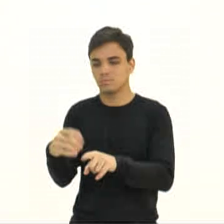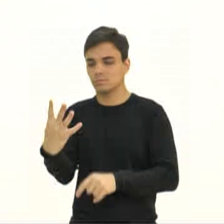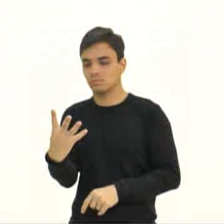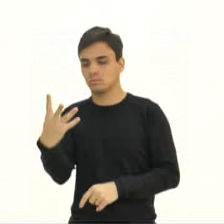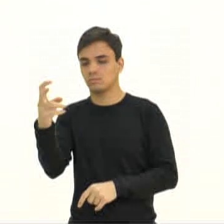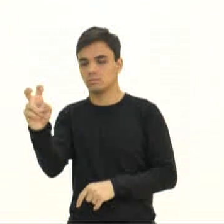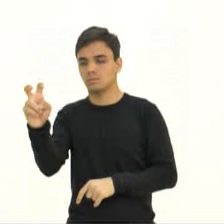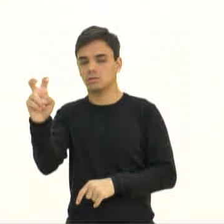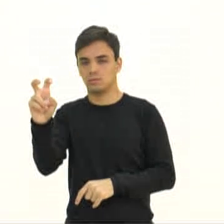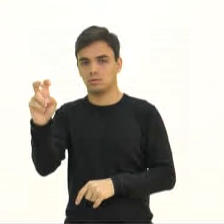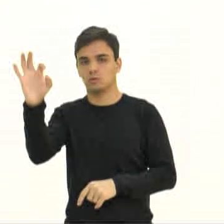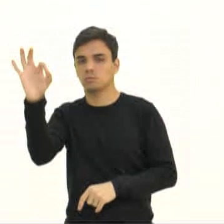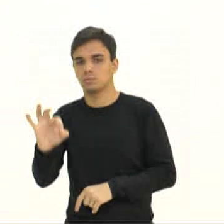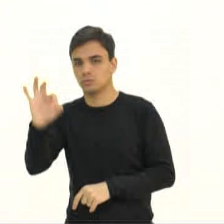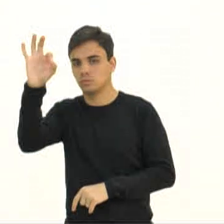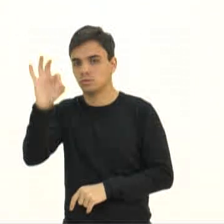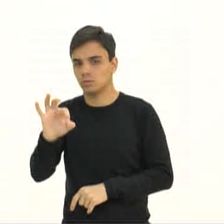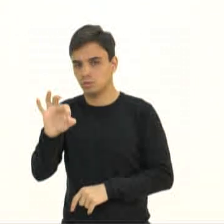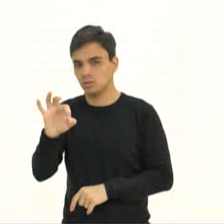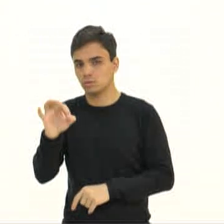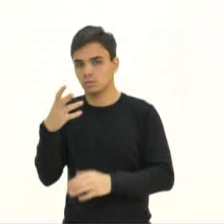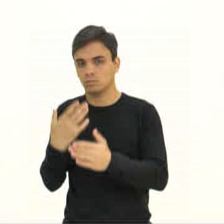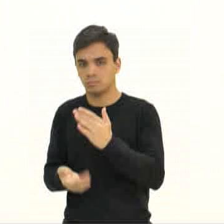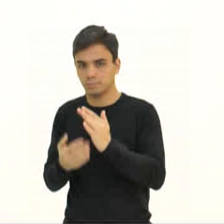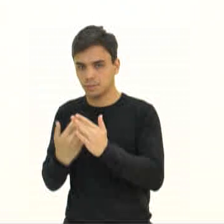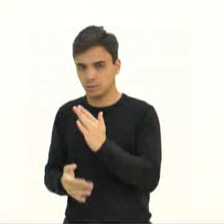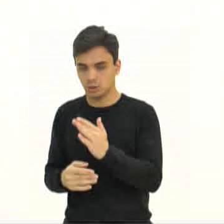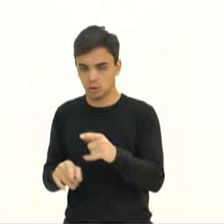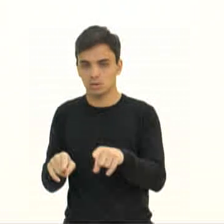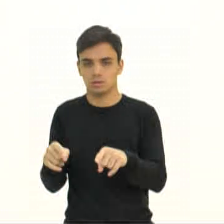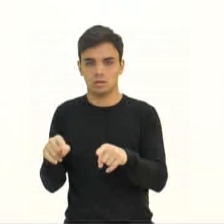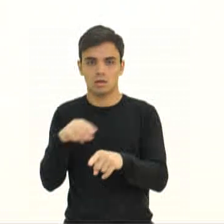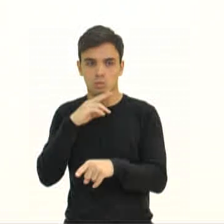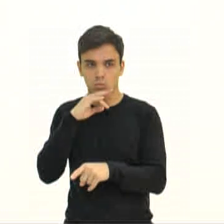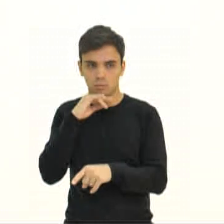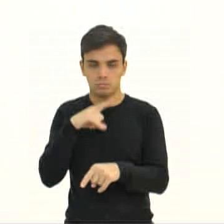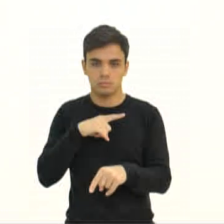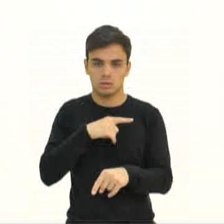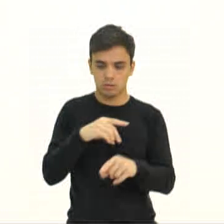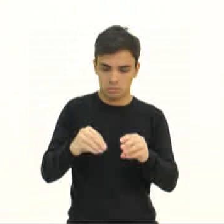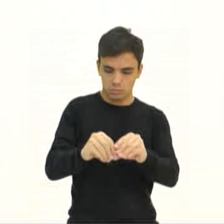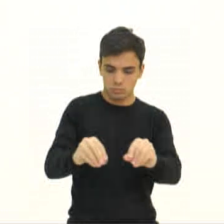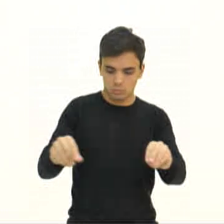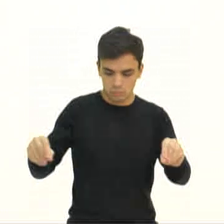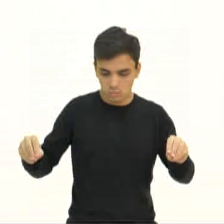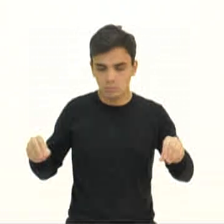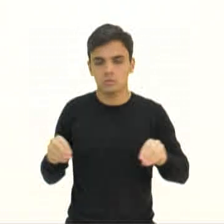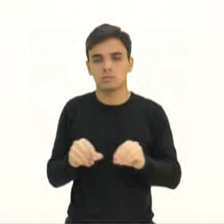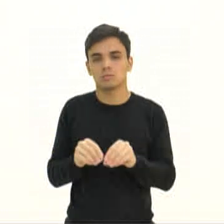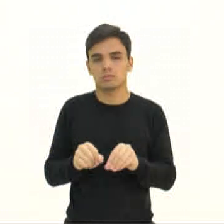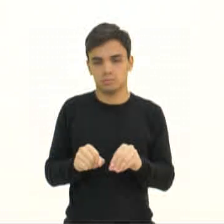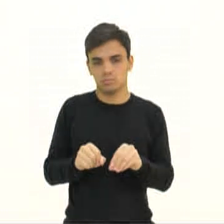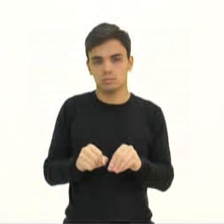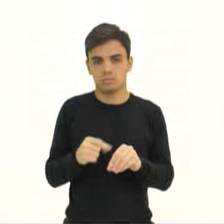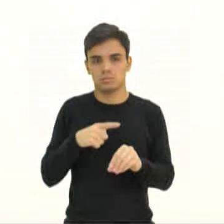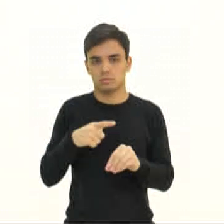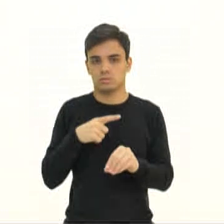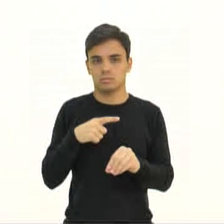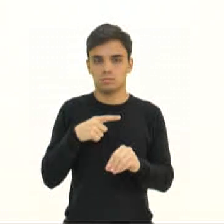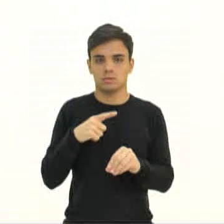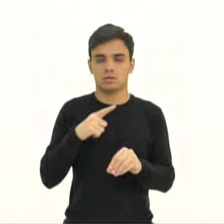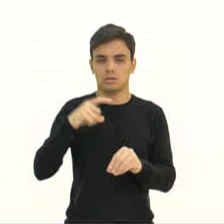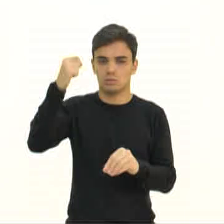45% está degradada. Temos boa parte ali, algumas áreas de solo exposto, utilização para lavoura